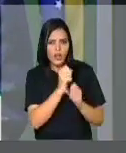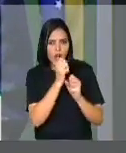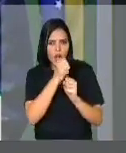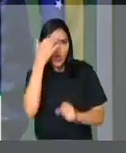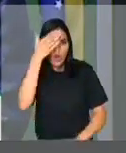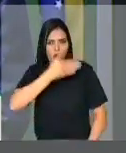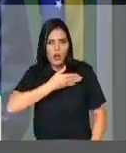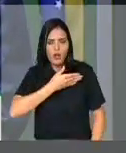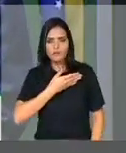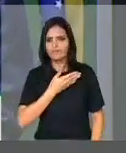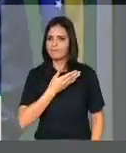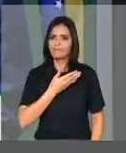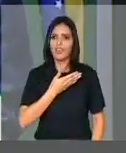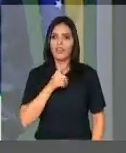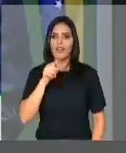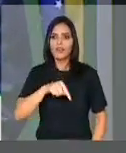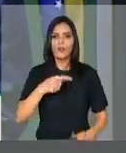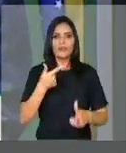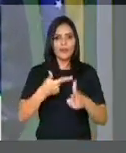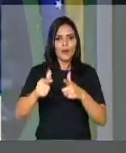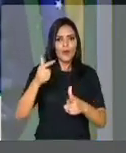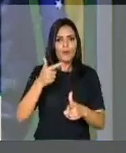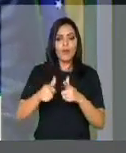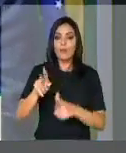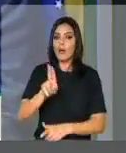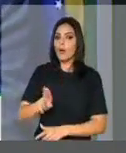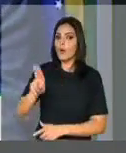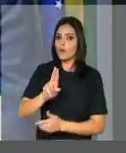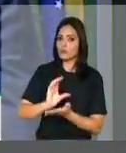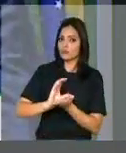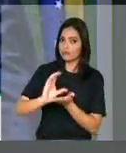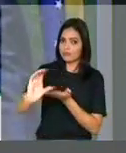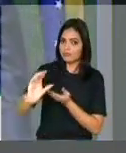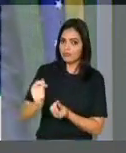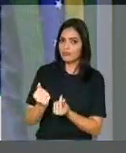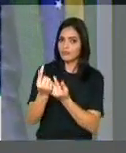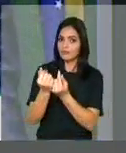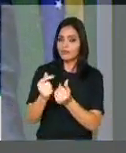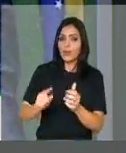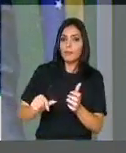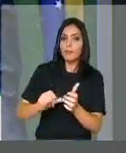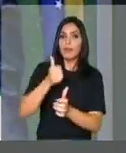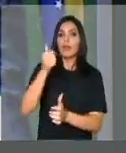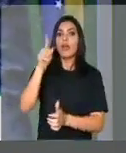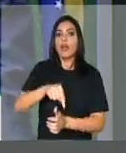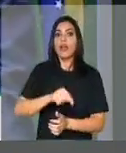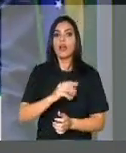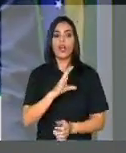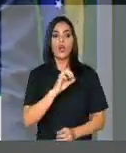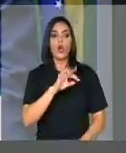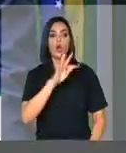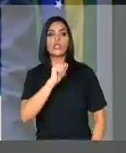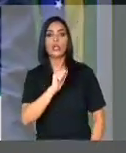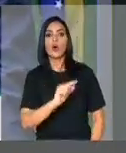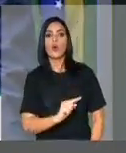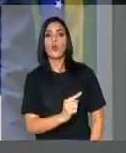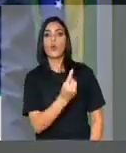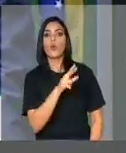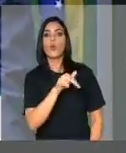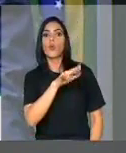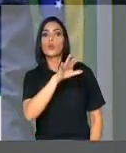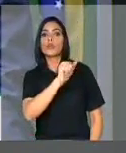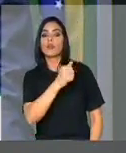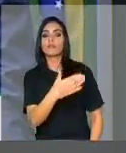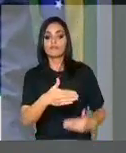ao uso do recurso. Em primeiro lugar, colocaram o dinheiro numa conta única e,